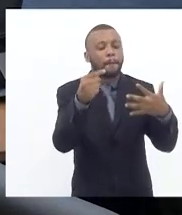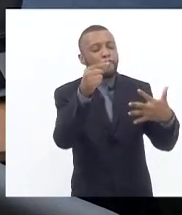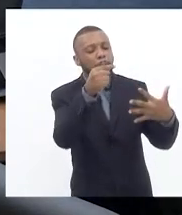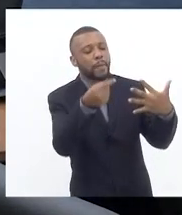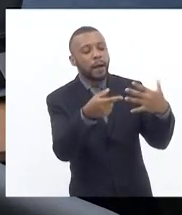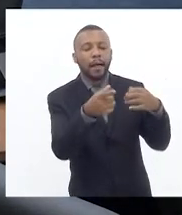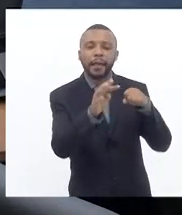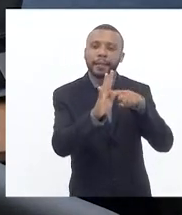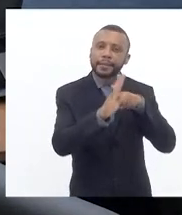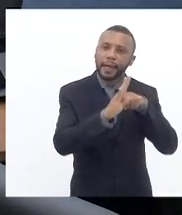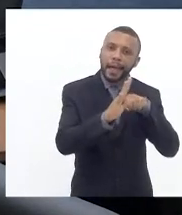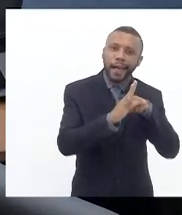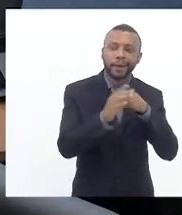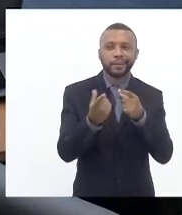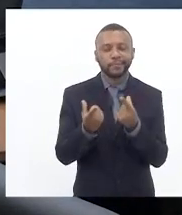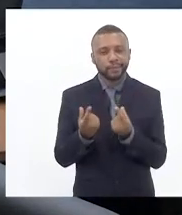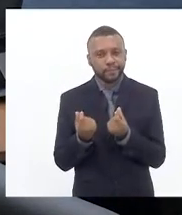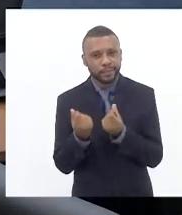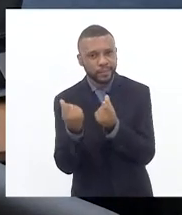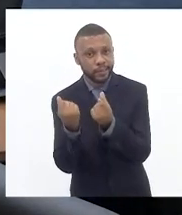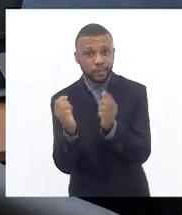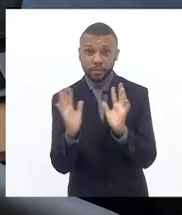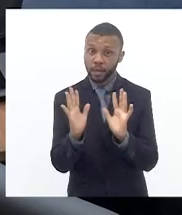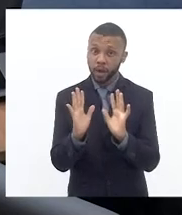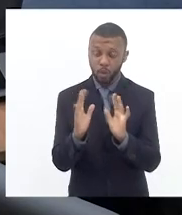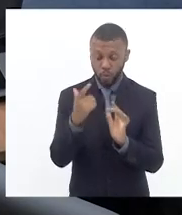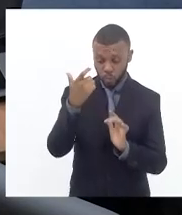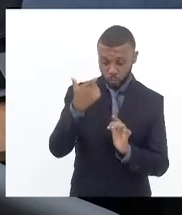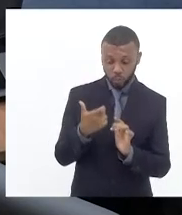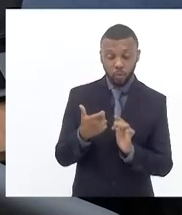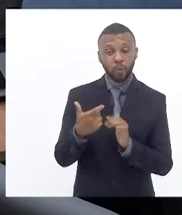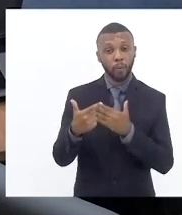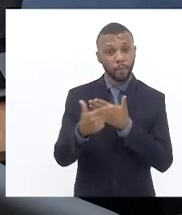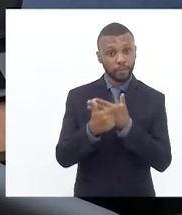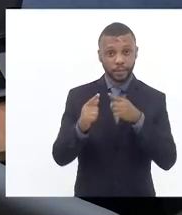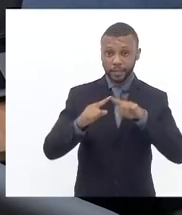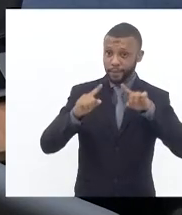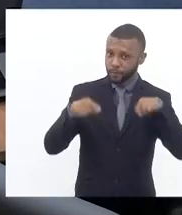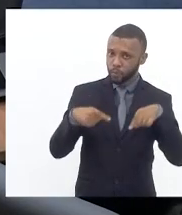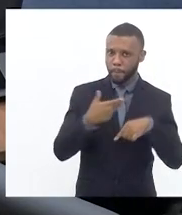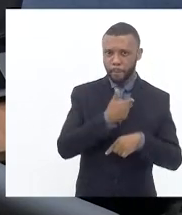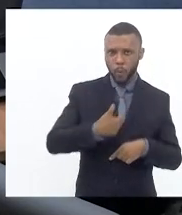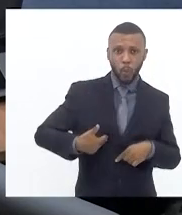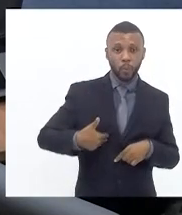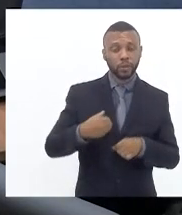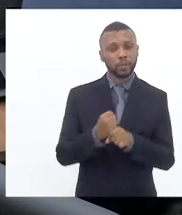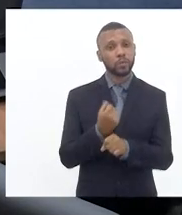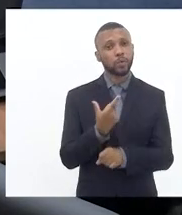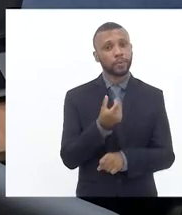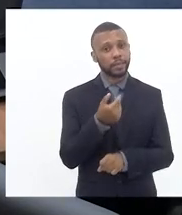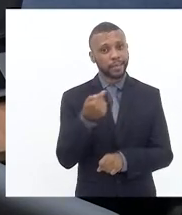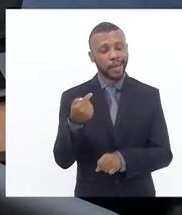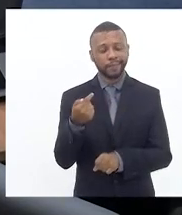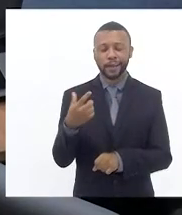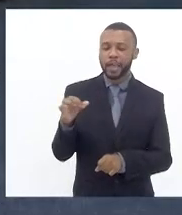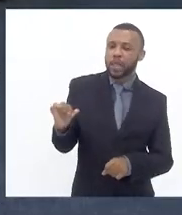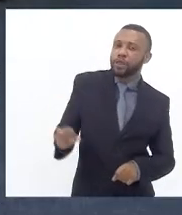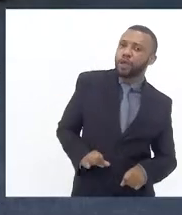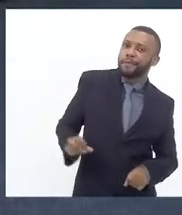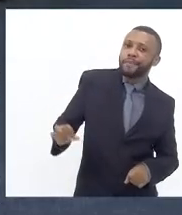aspecto financeiro É eu tô como Servidor Público que desde 2017 venho sofrendo na